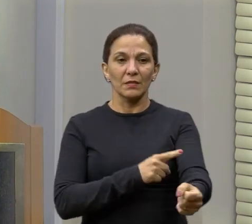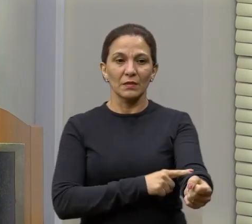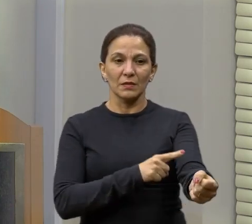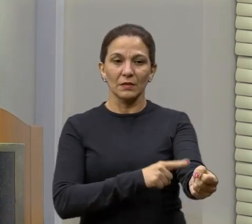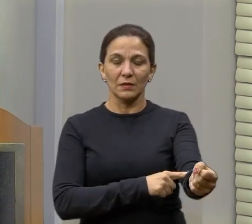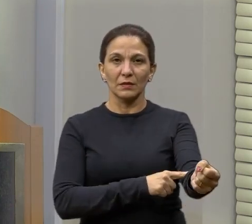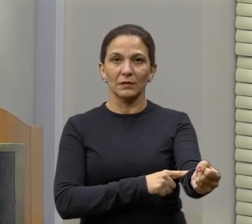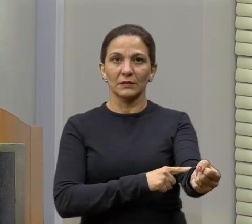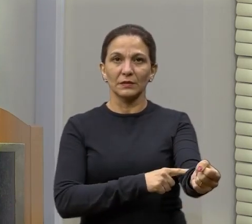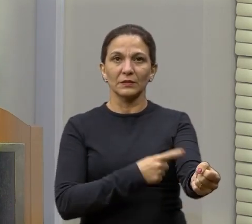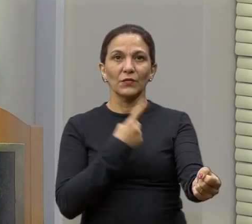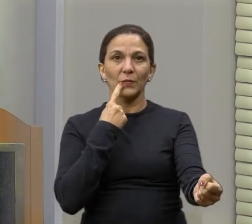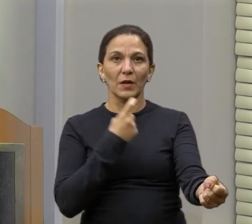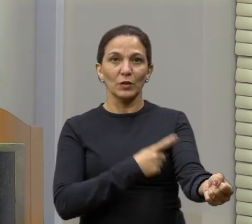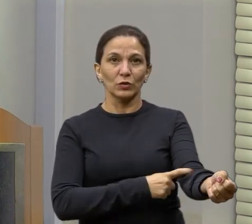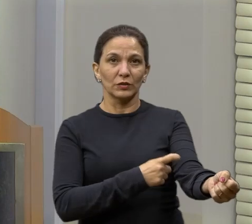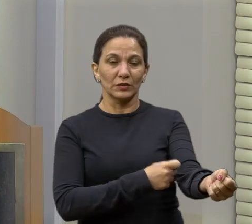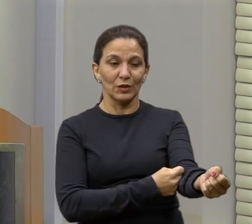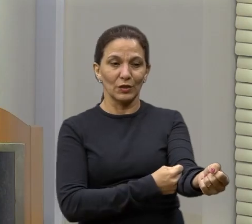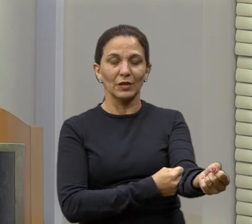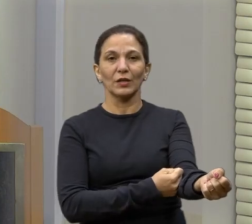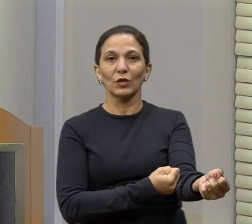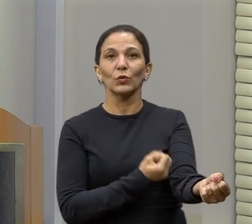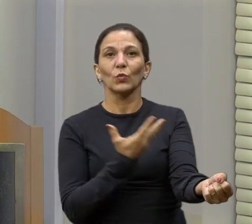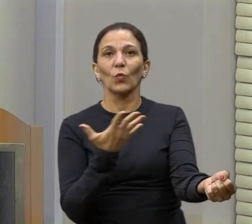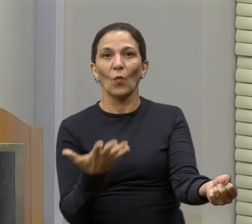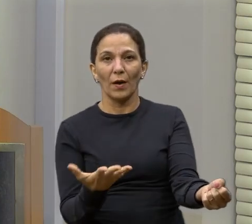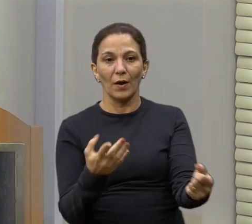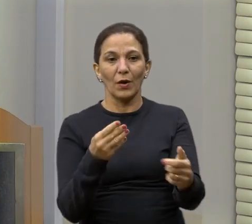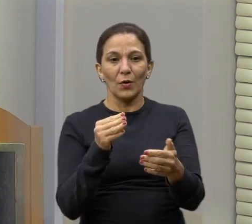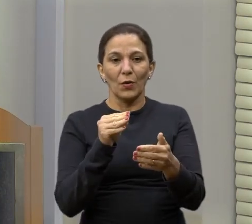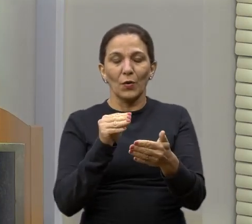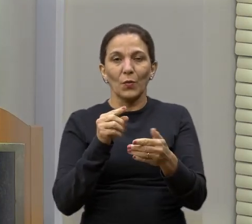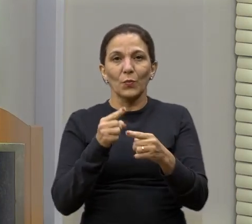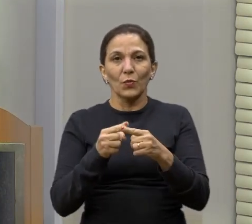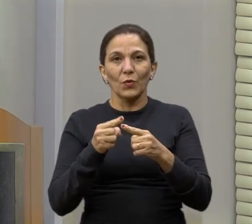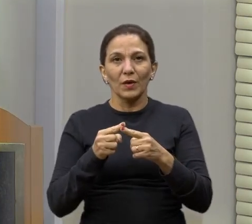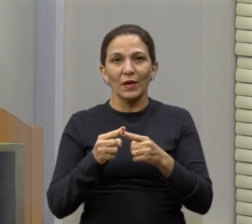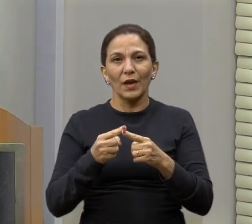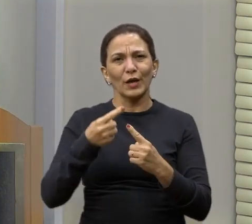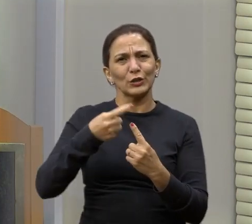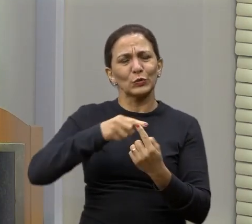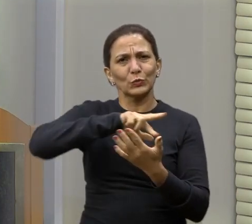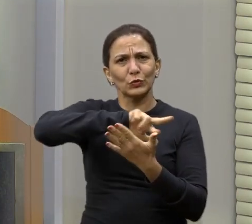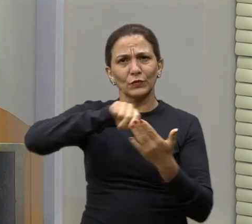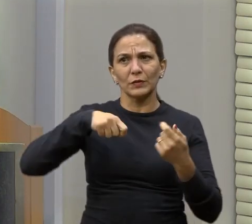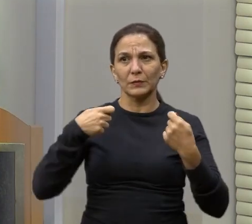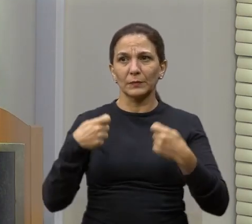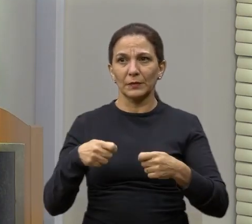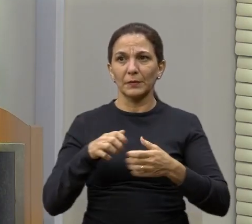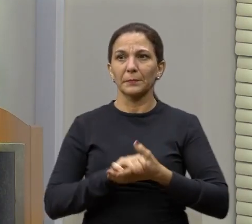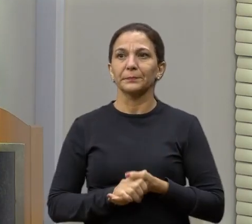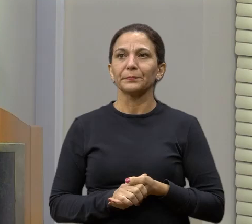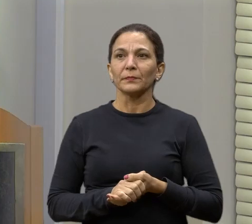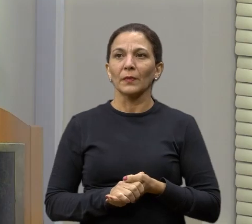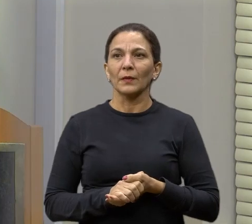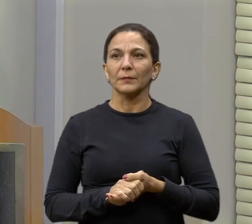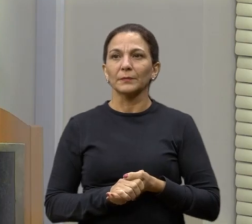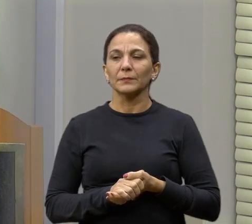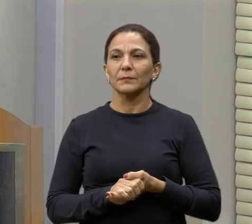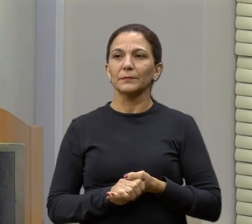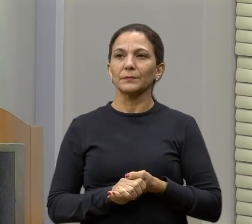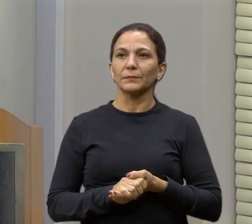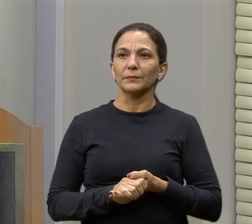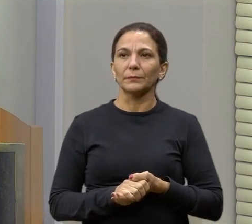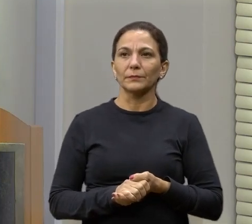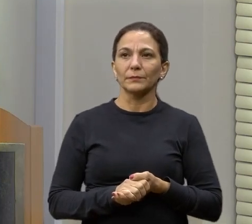tendo em vista que o hemonúcleo está precisando lá de sangue de todos os tipos. Com essa chuva que lavou nossas almas e sob